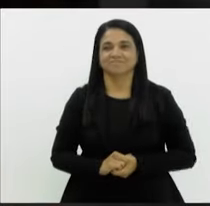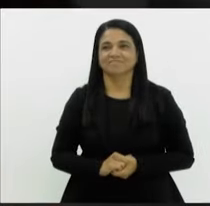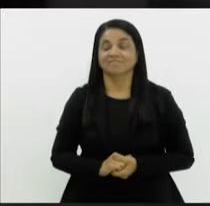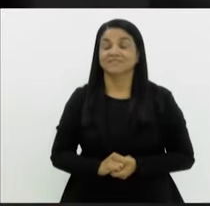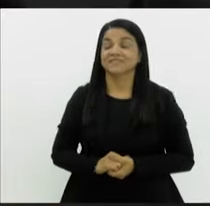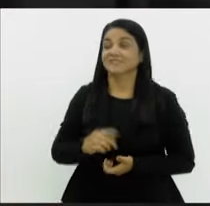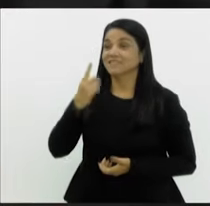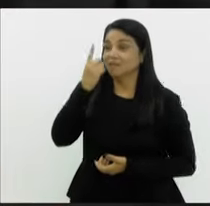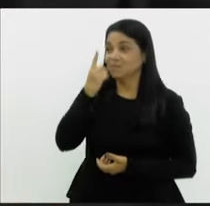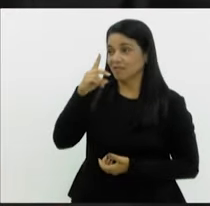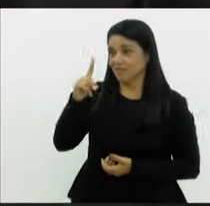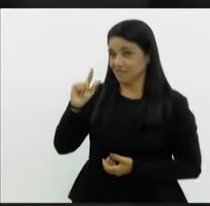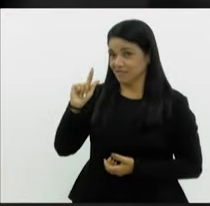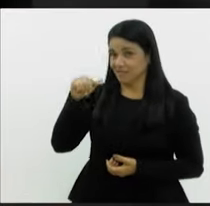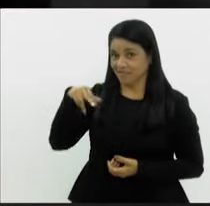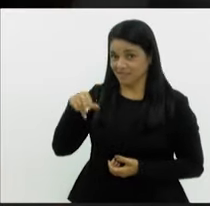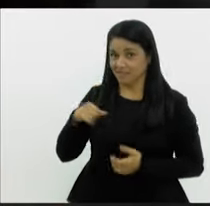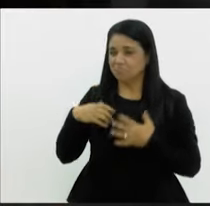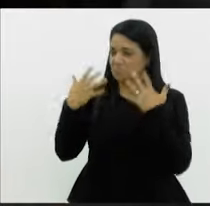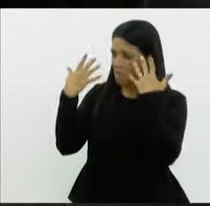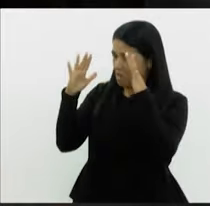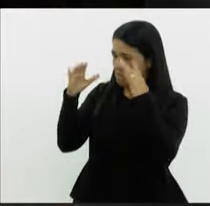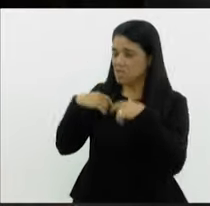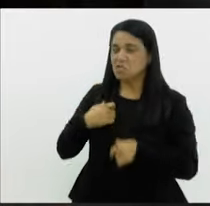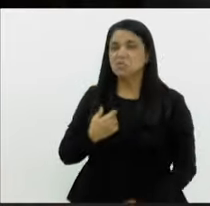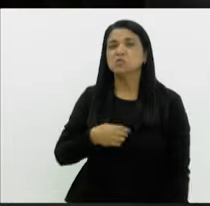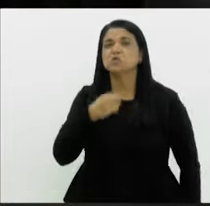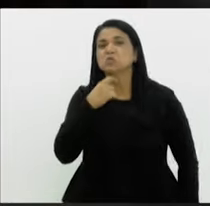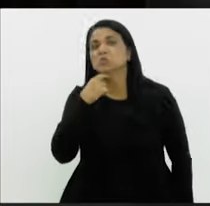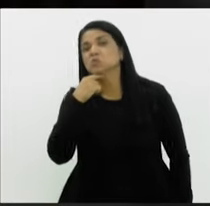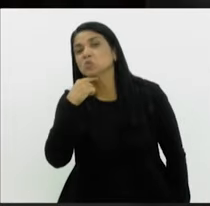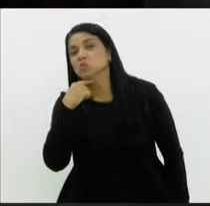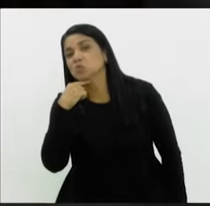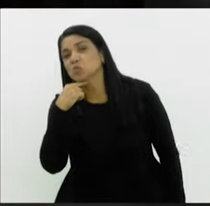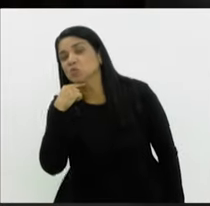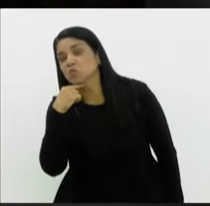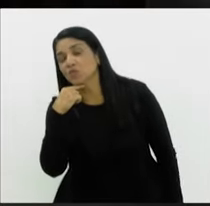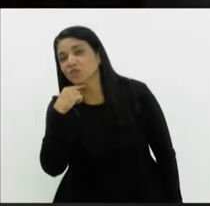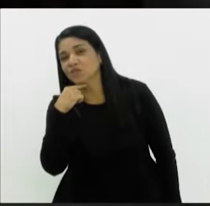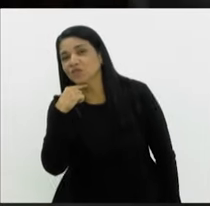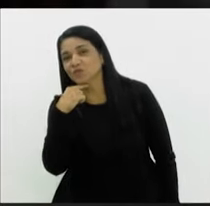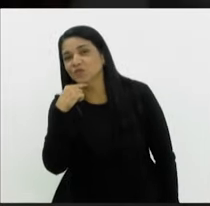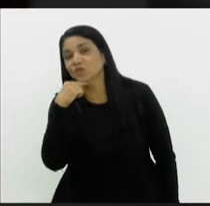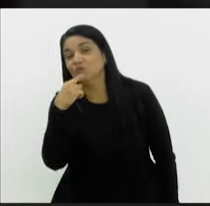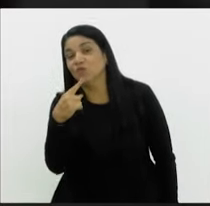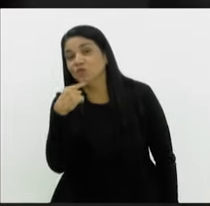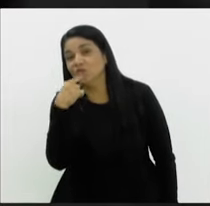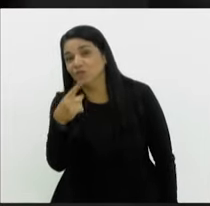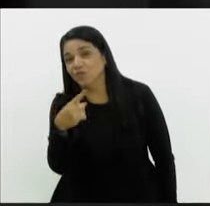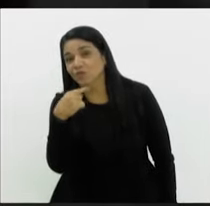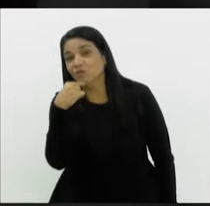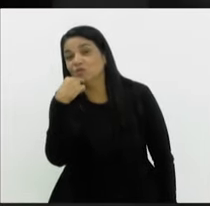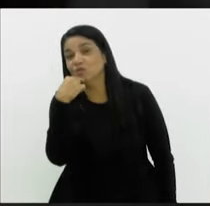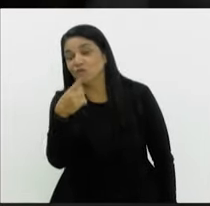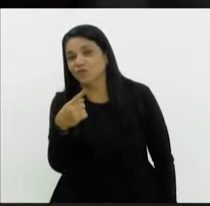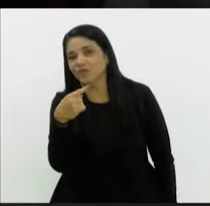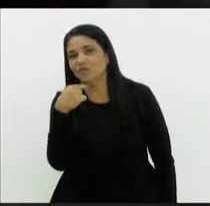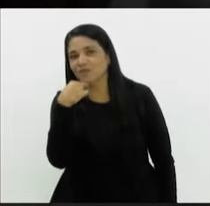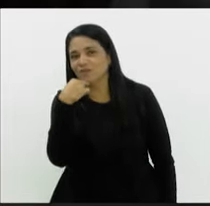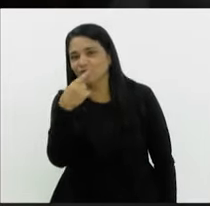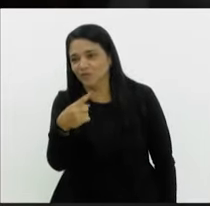Dani, parabéns. Eu duvido a Murinha amanhã fazer o dele aqui para a gente. Ah, afinal de contas, a Murinha também é amor, tá,